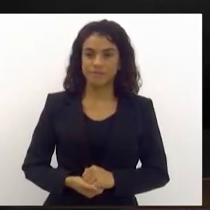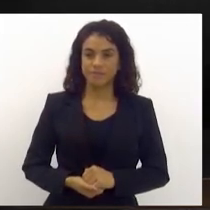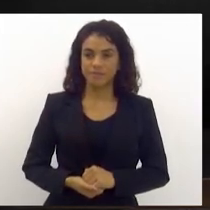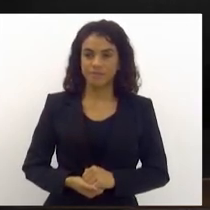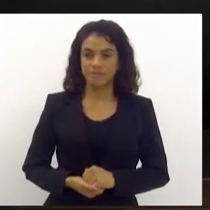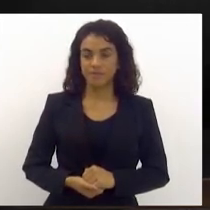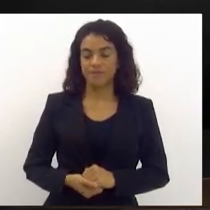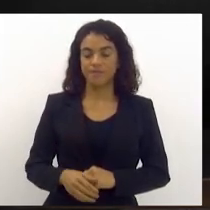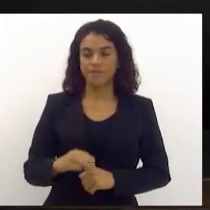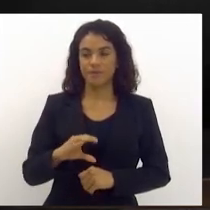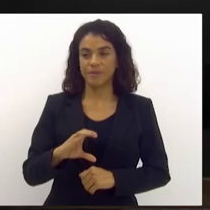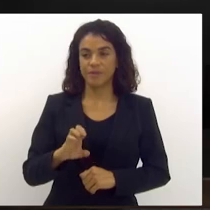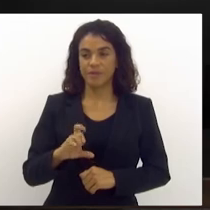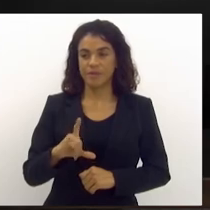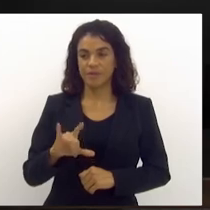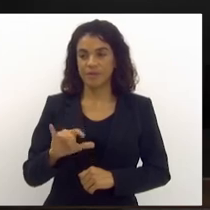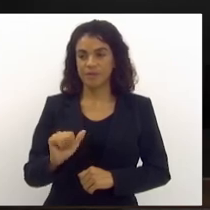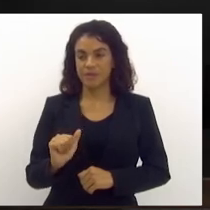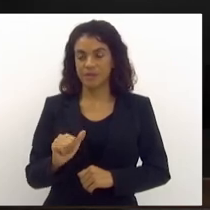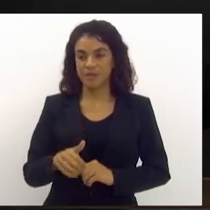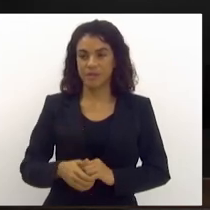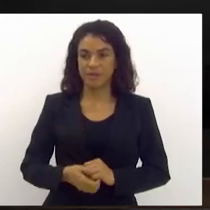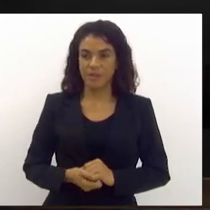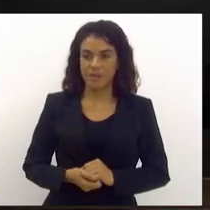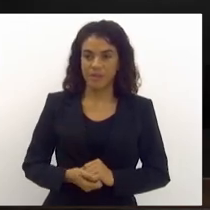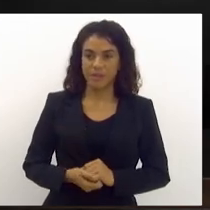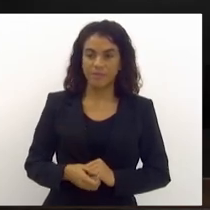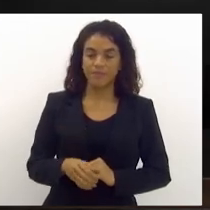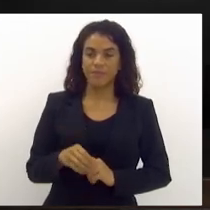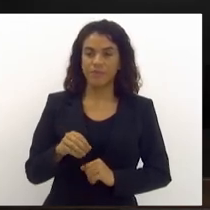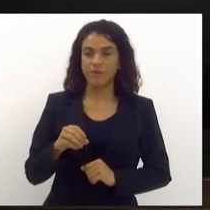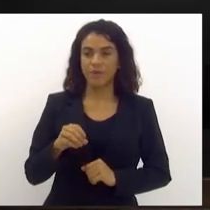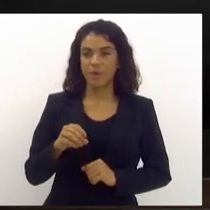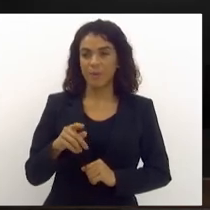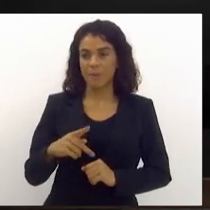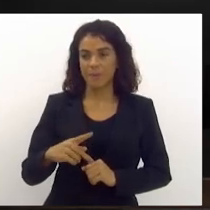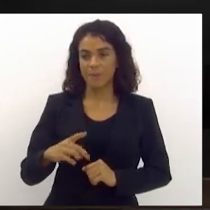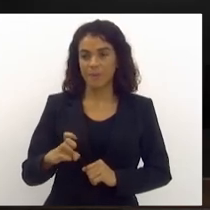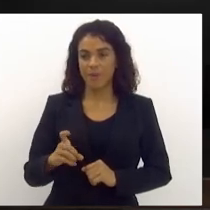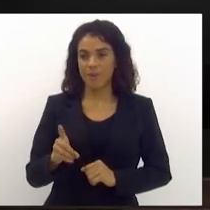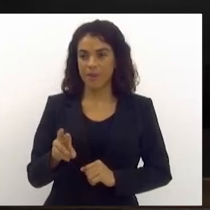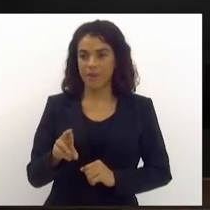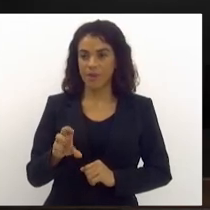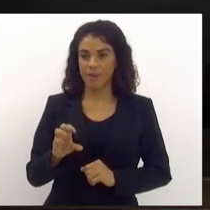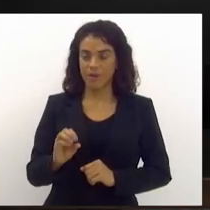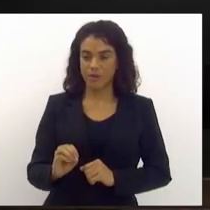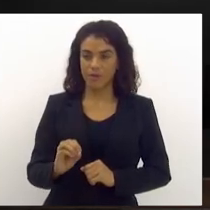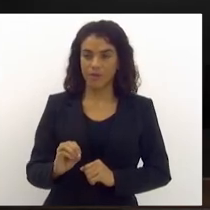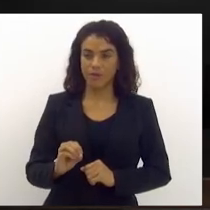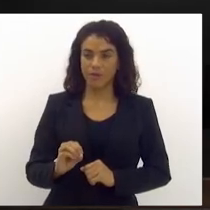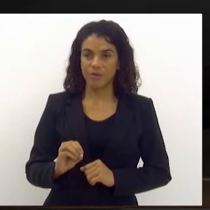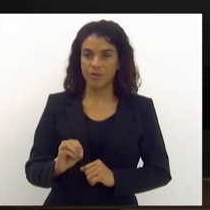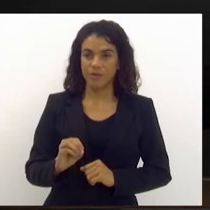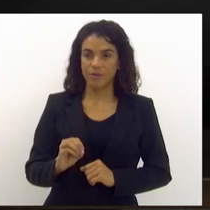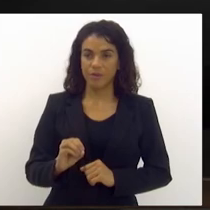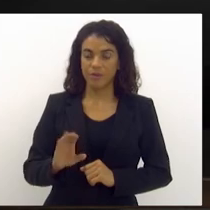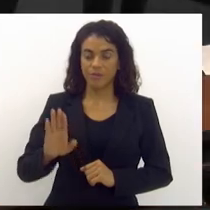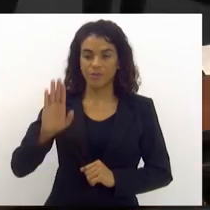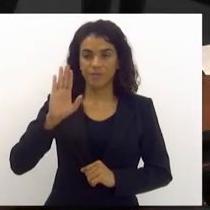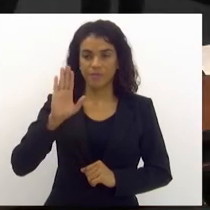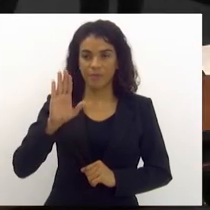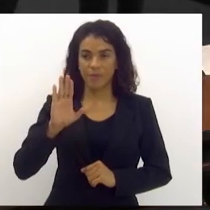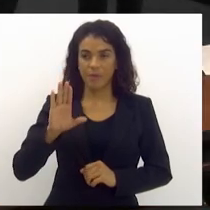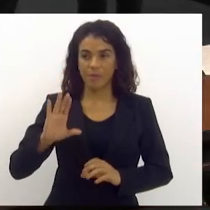deputada Célia Jordão, deputado Dr. Pedro Ricardo. Pela bancada do PT,